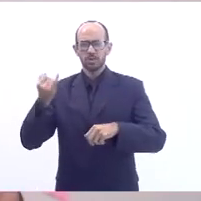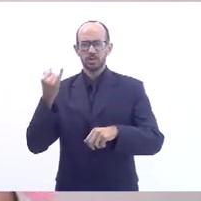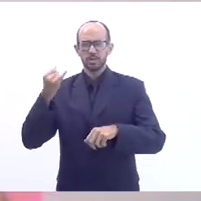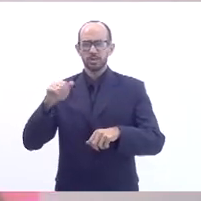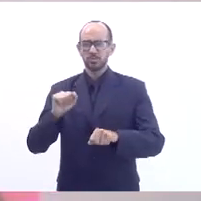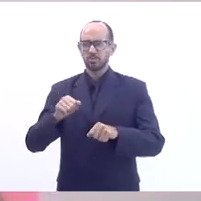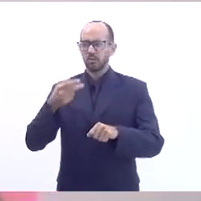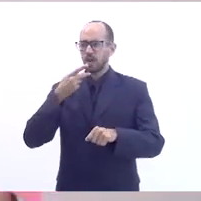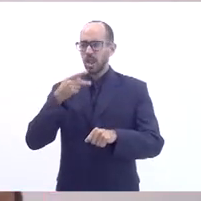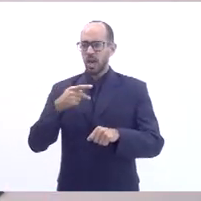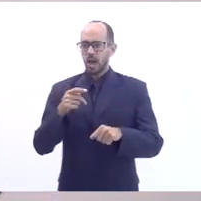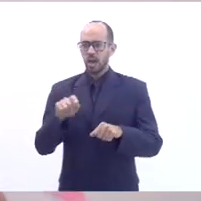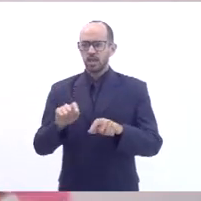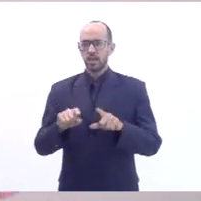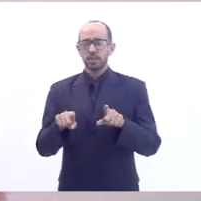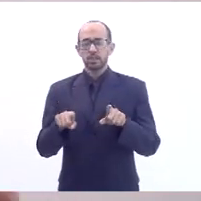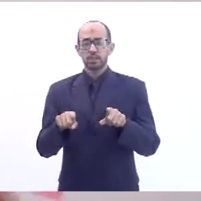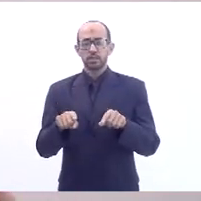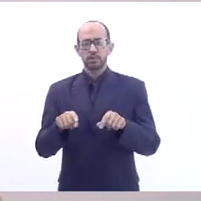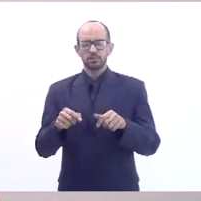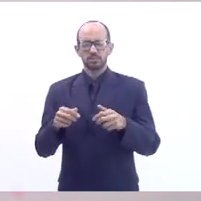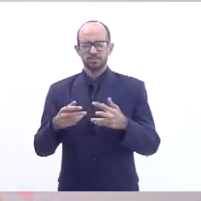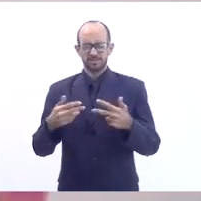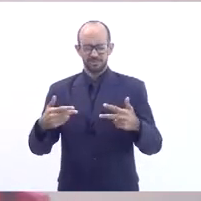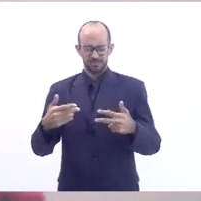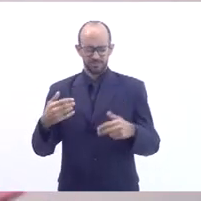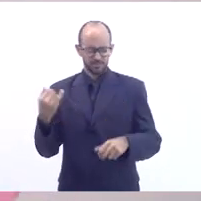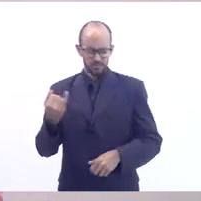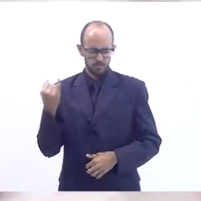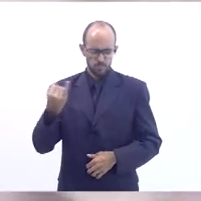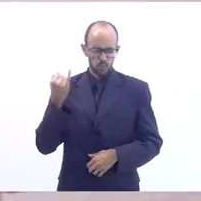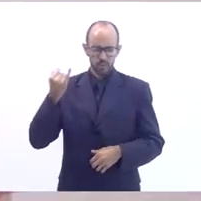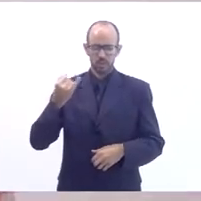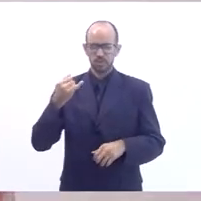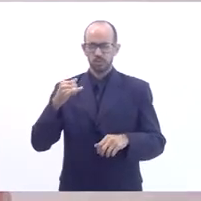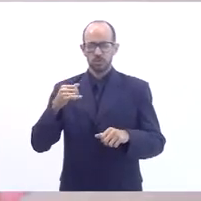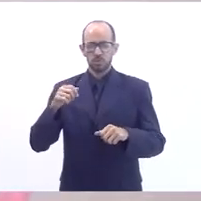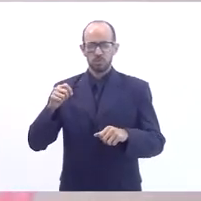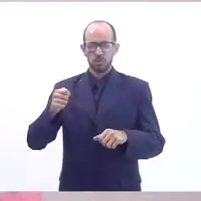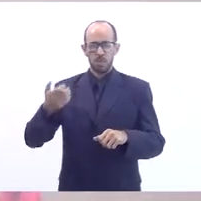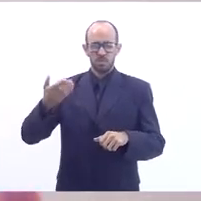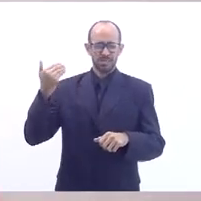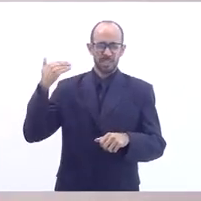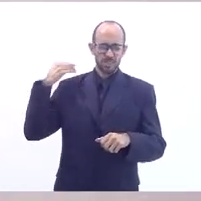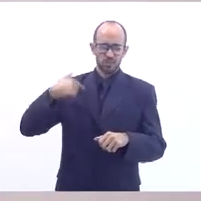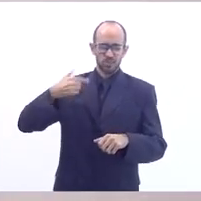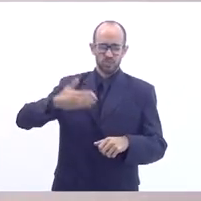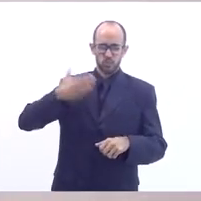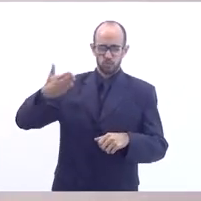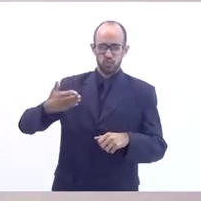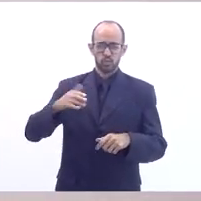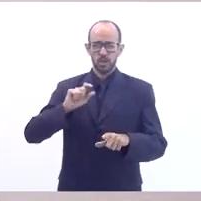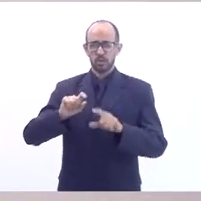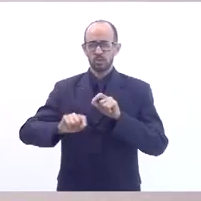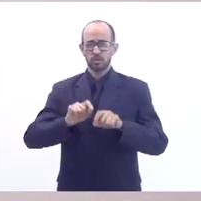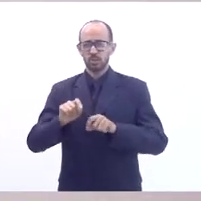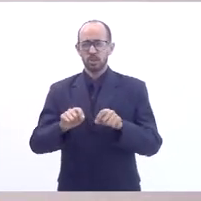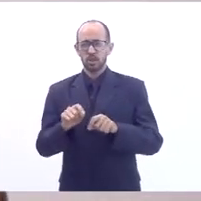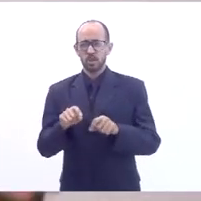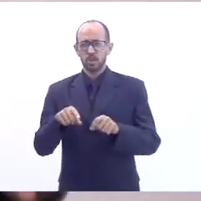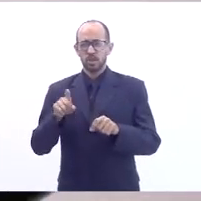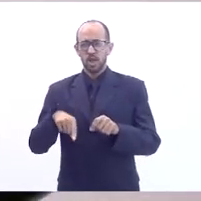para trazer aqui para vocês e uma das coisas que recentemente me deixou muito assustada né É